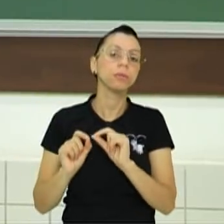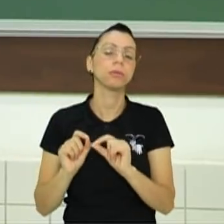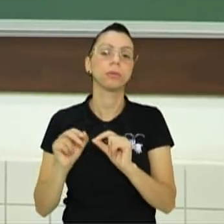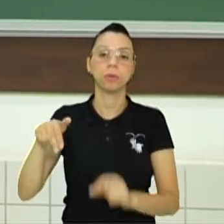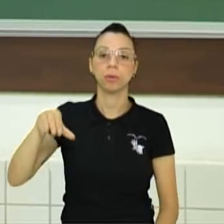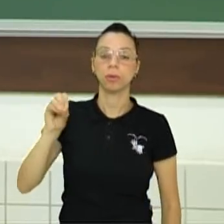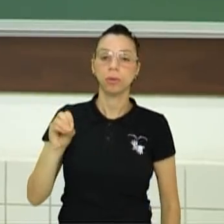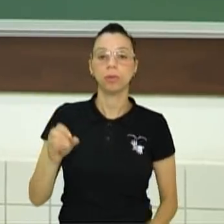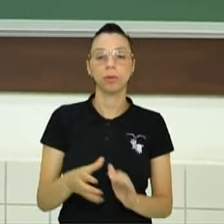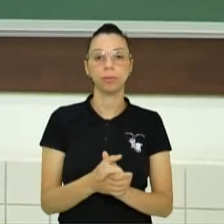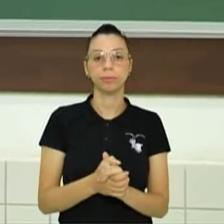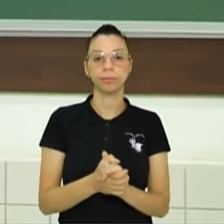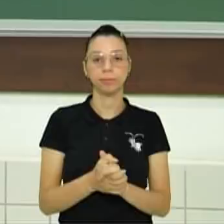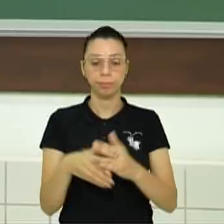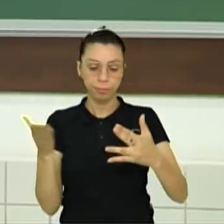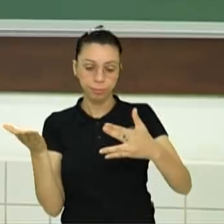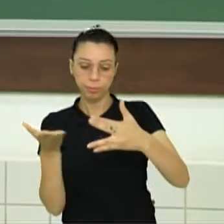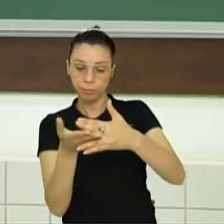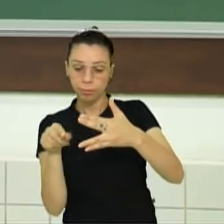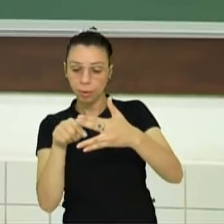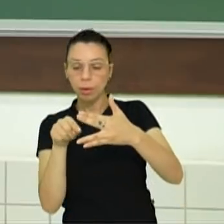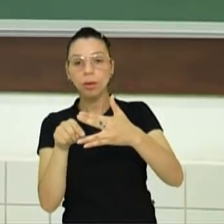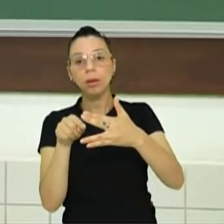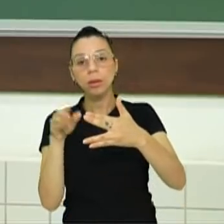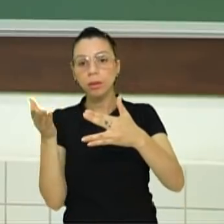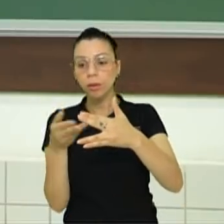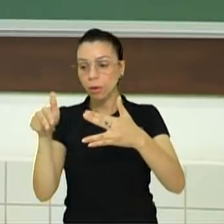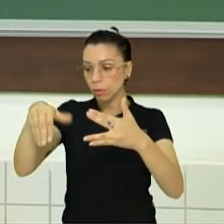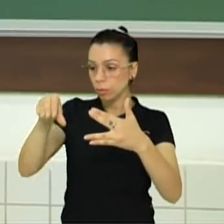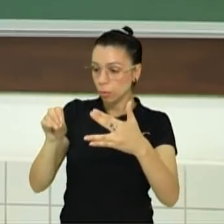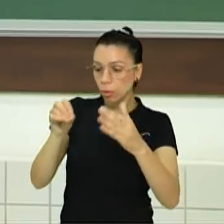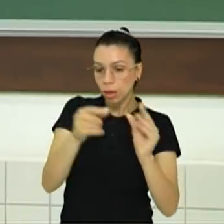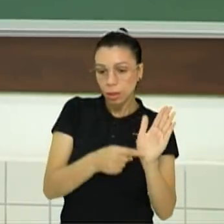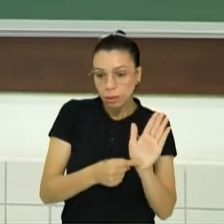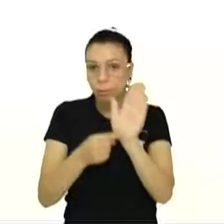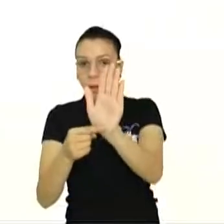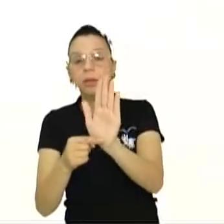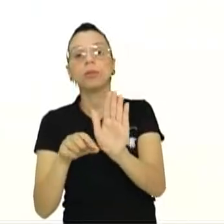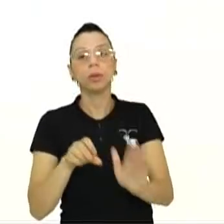o Kabuki para ser apresentado também.